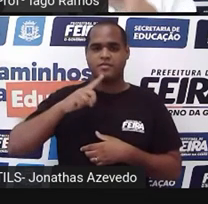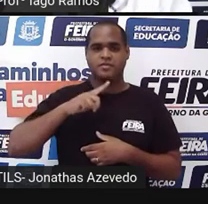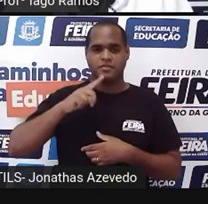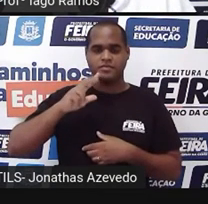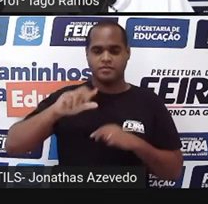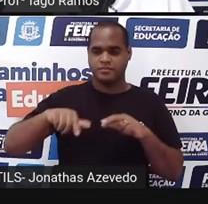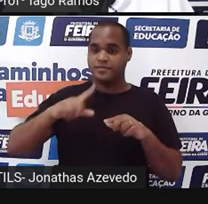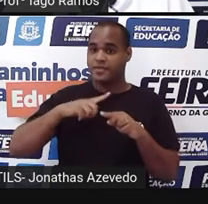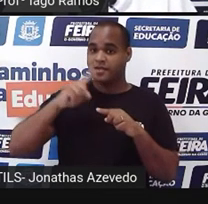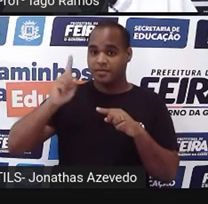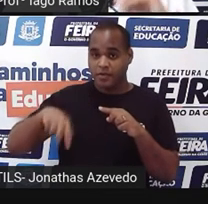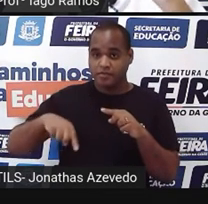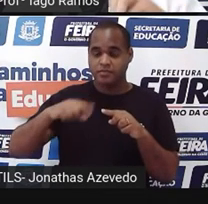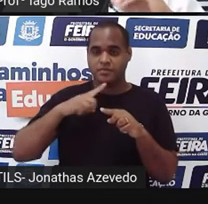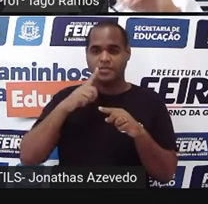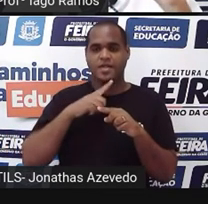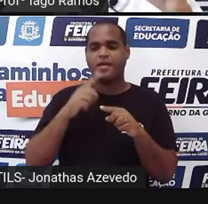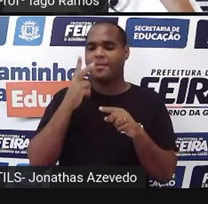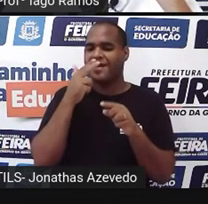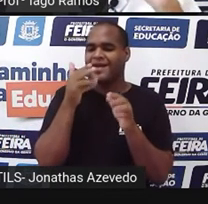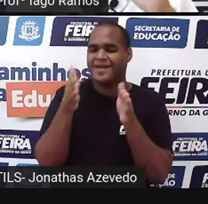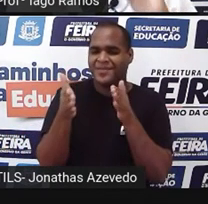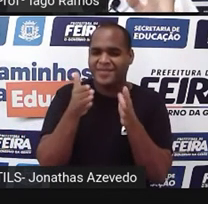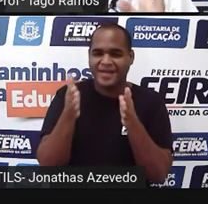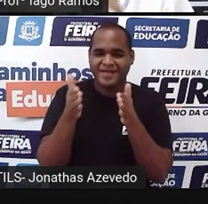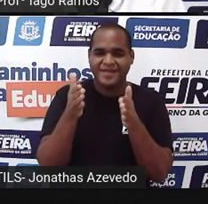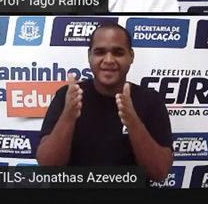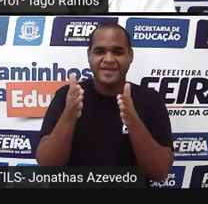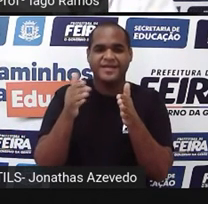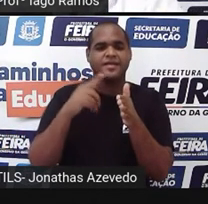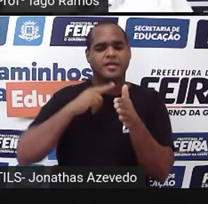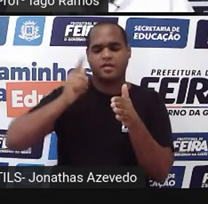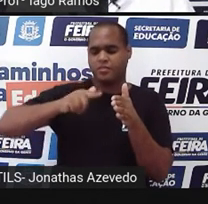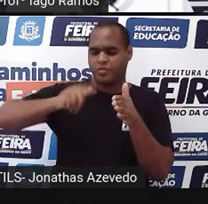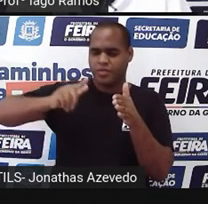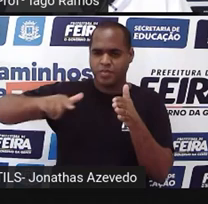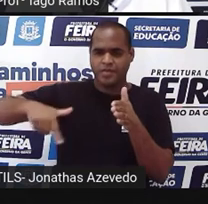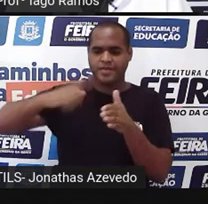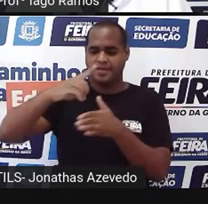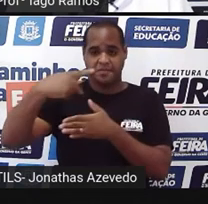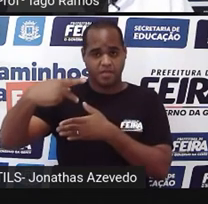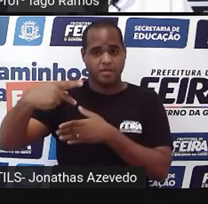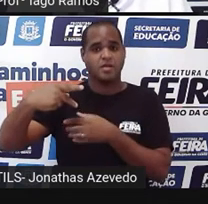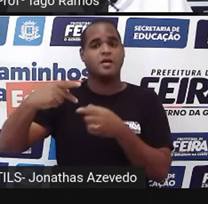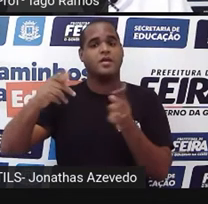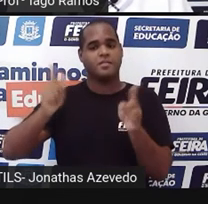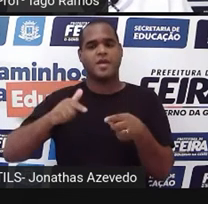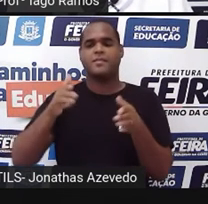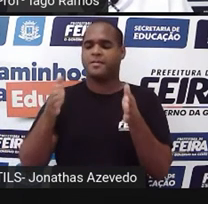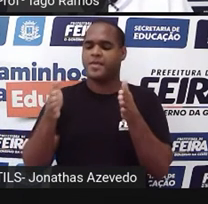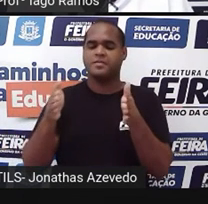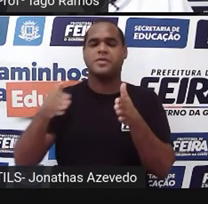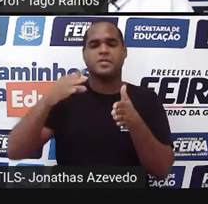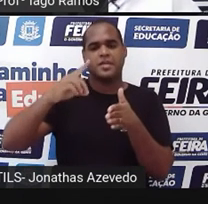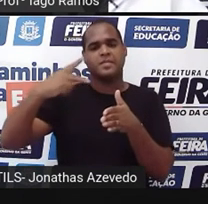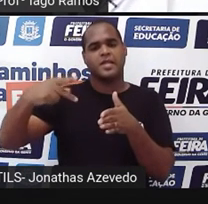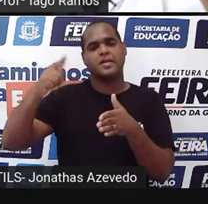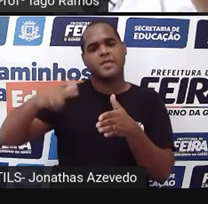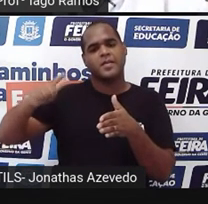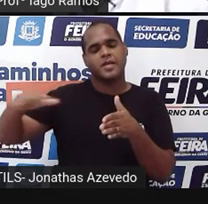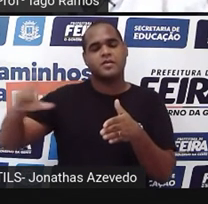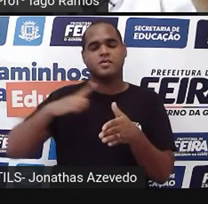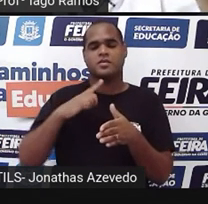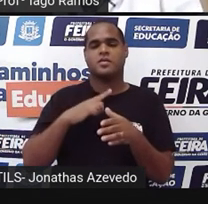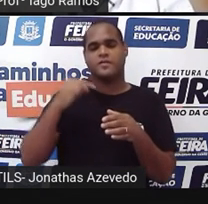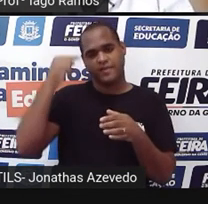depois da vírgula a gente chama de período esse algarismos que se repete na dízima periódica a gente chama de período então